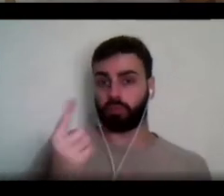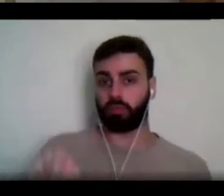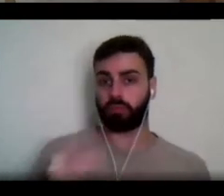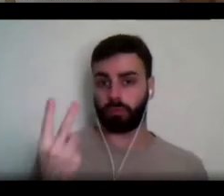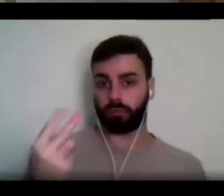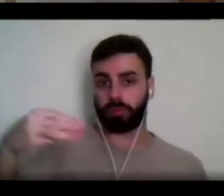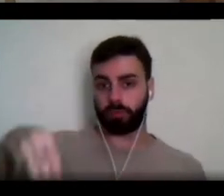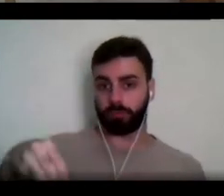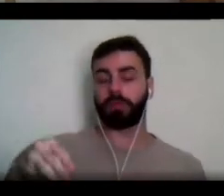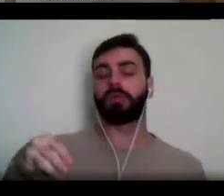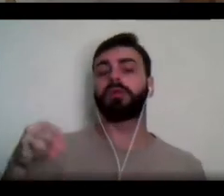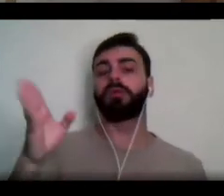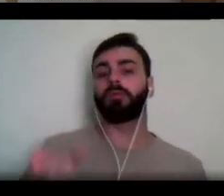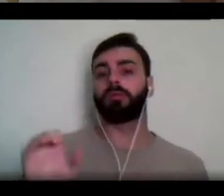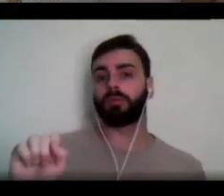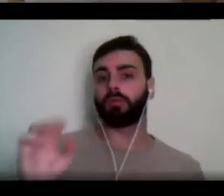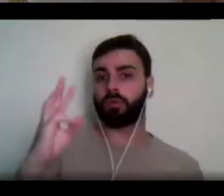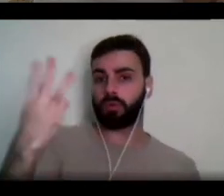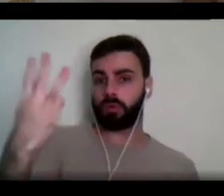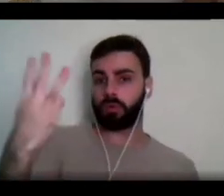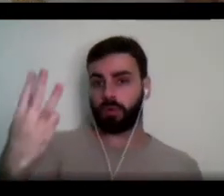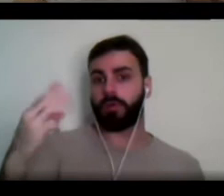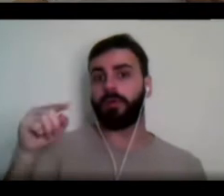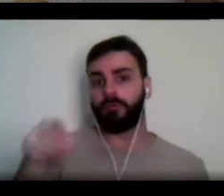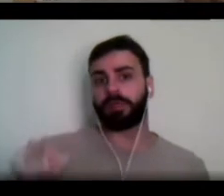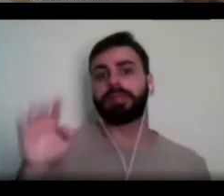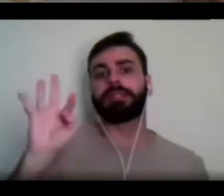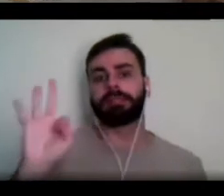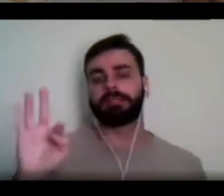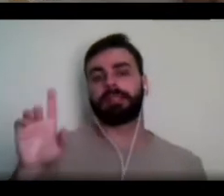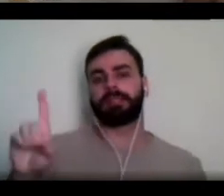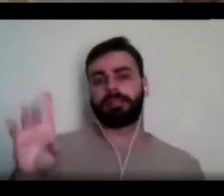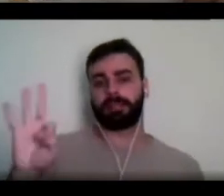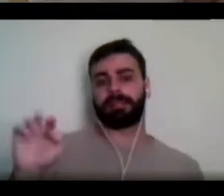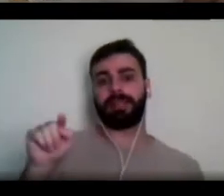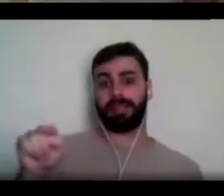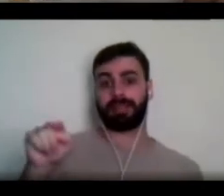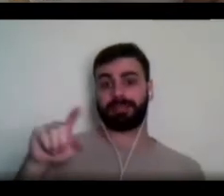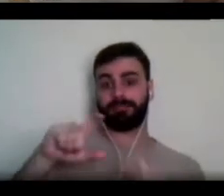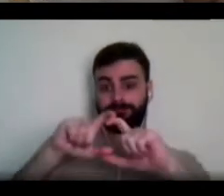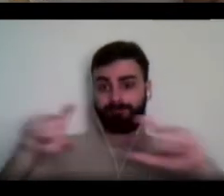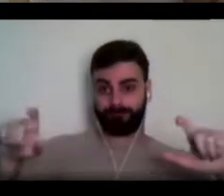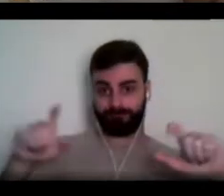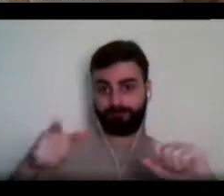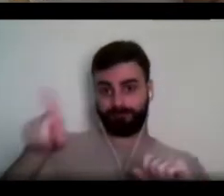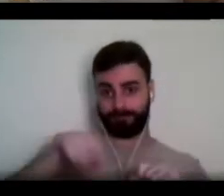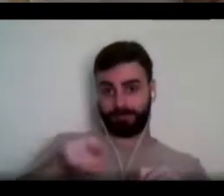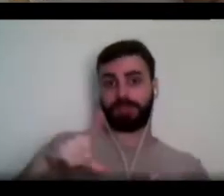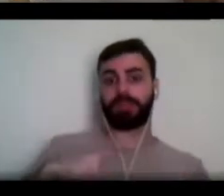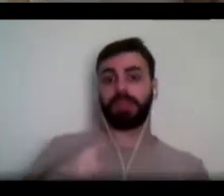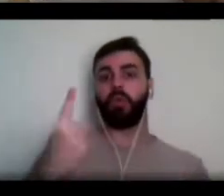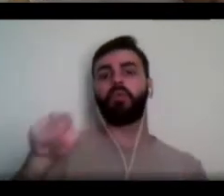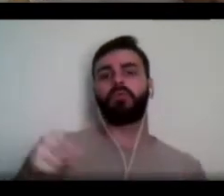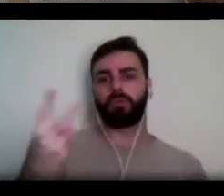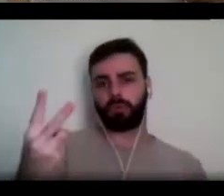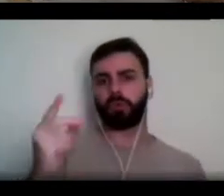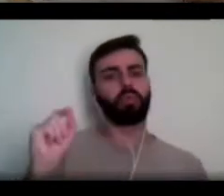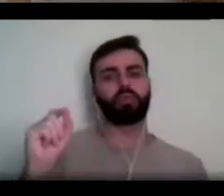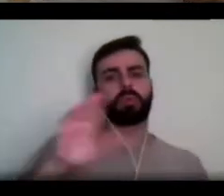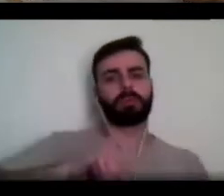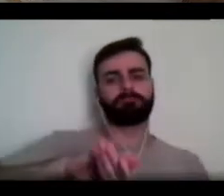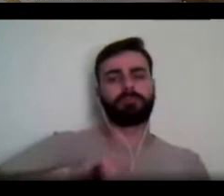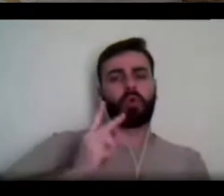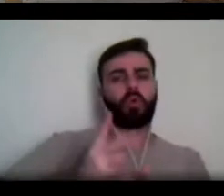t dt. Essa integral aqui é o quê? Isso aqui é uma constante, que é o meu alfa, e